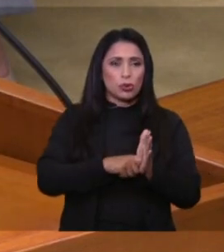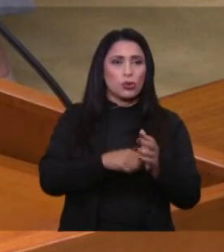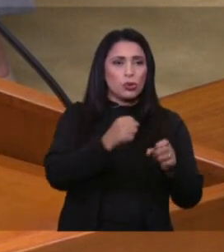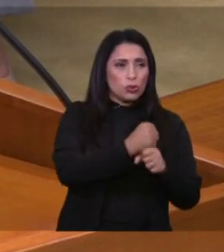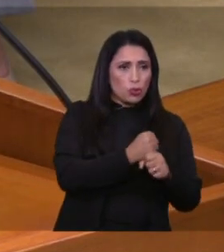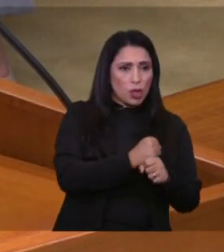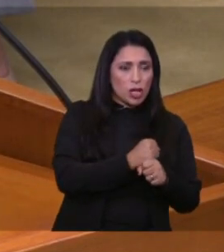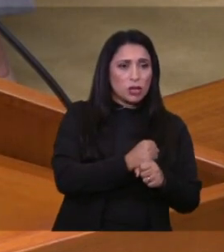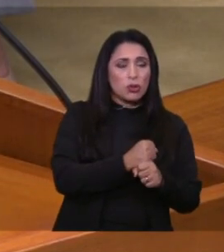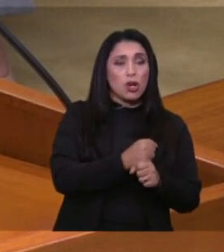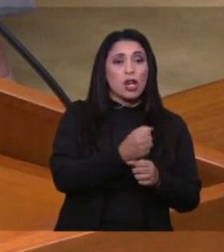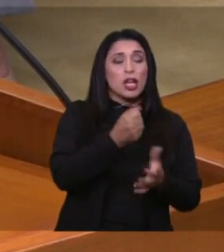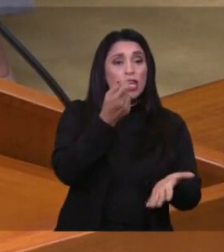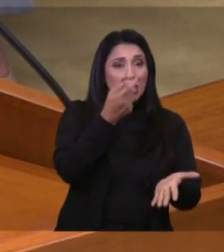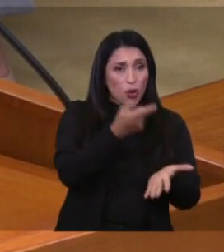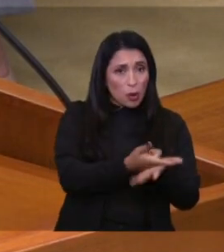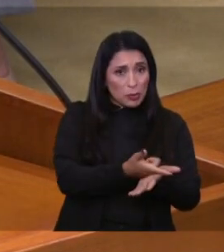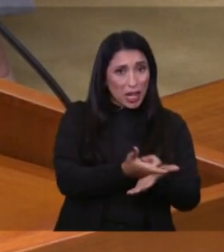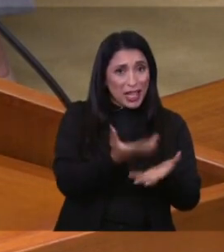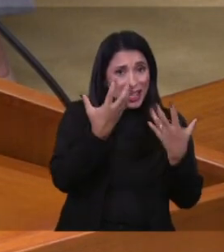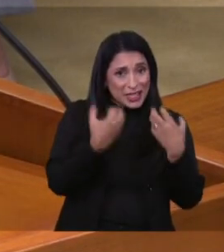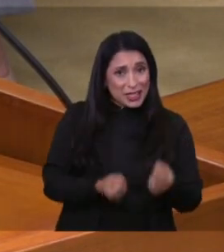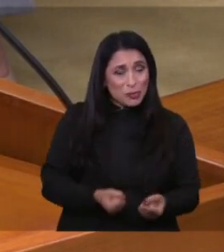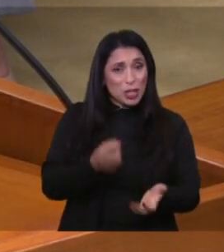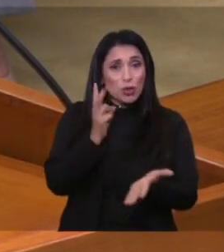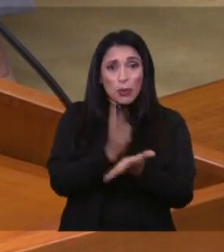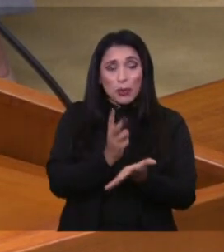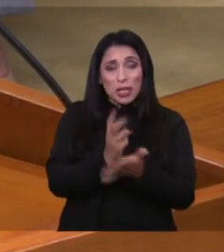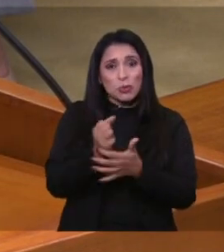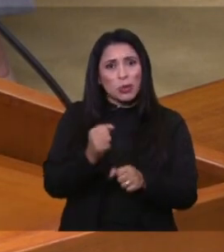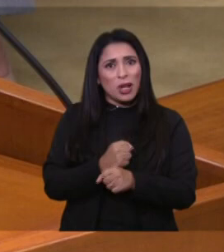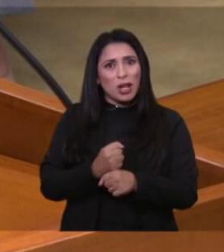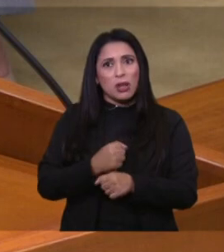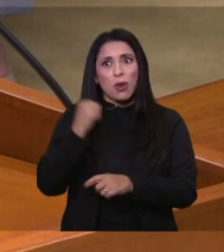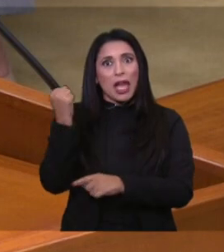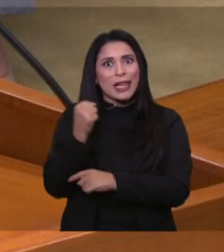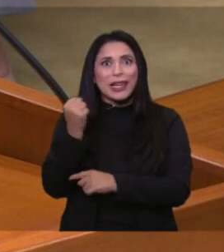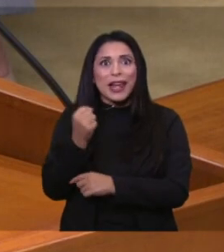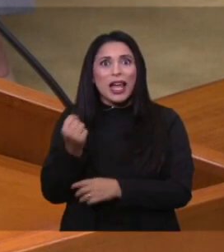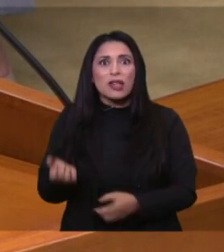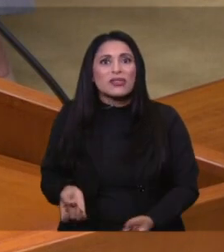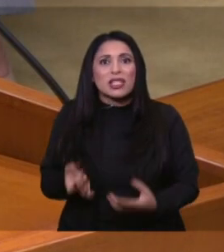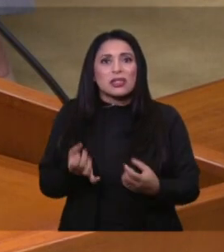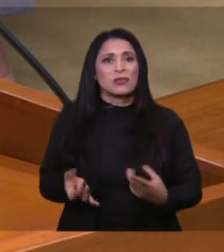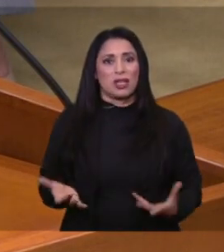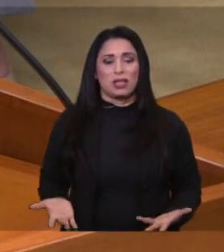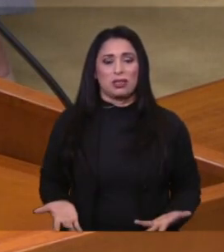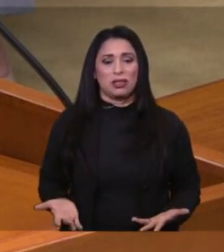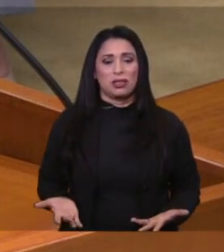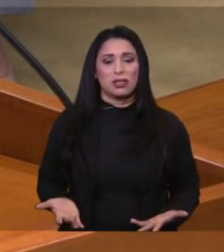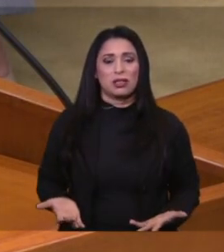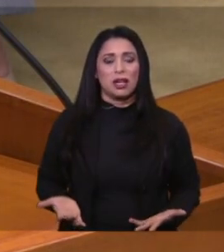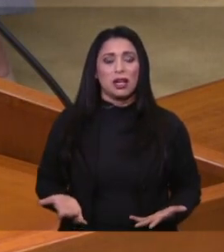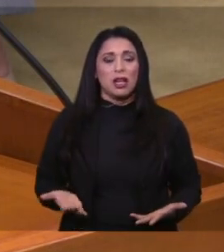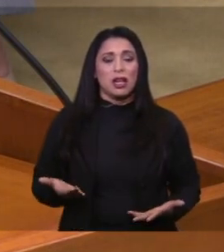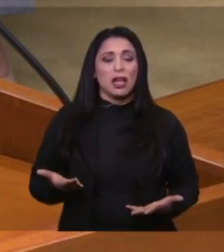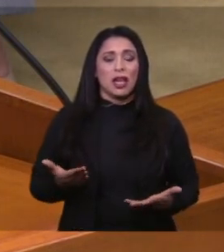mesmo ano? Isso tem graves externalidades no comércio. São